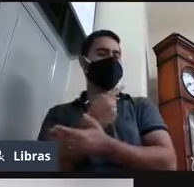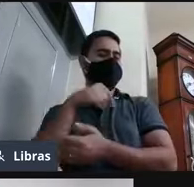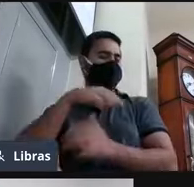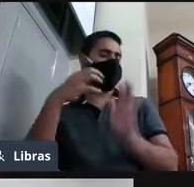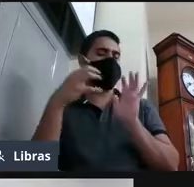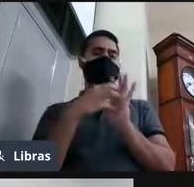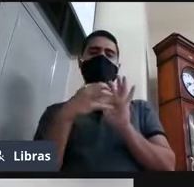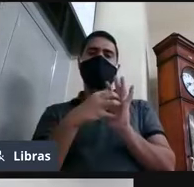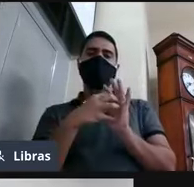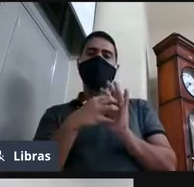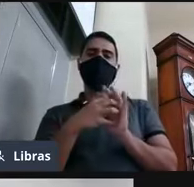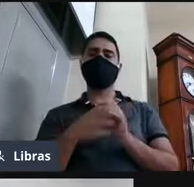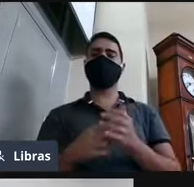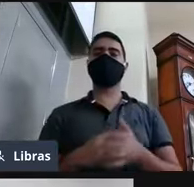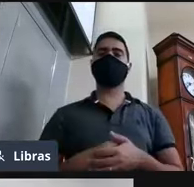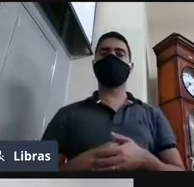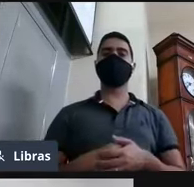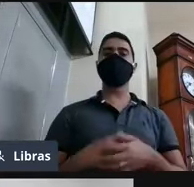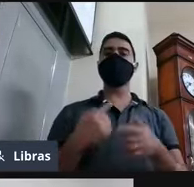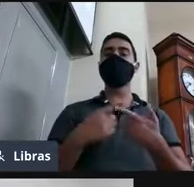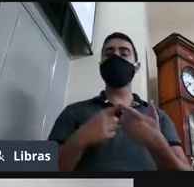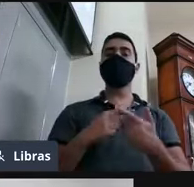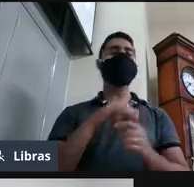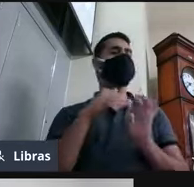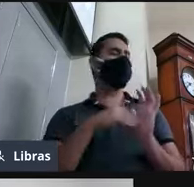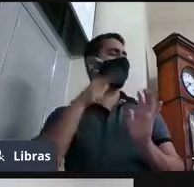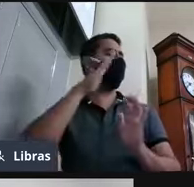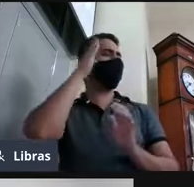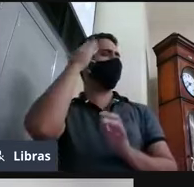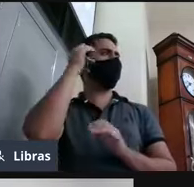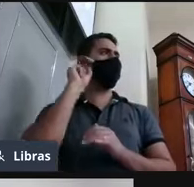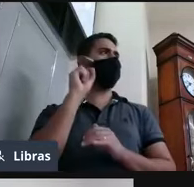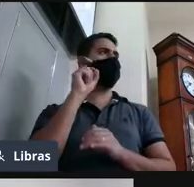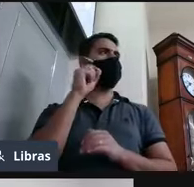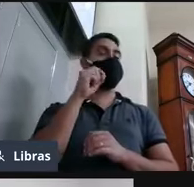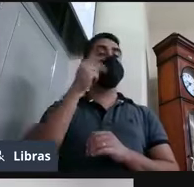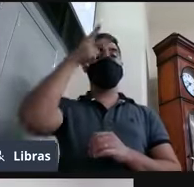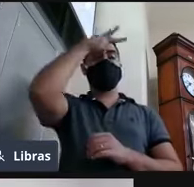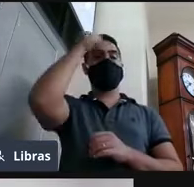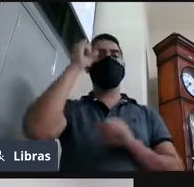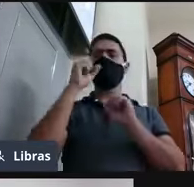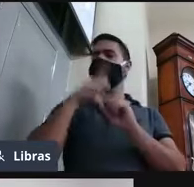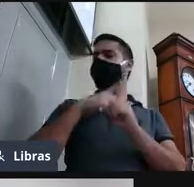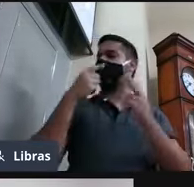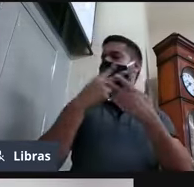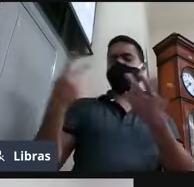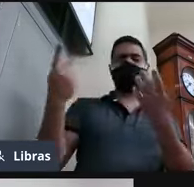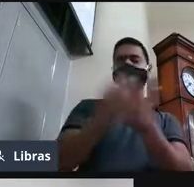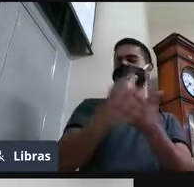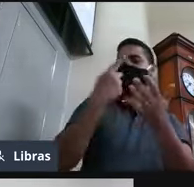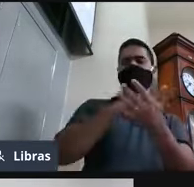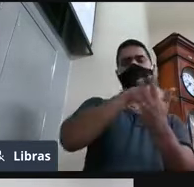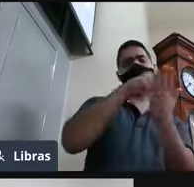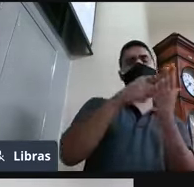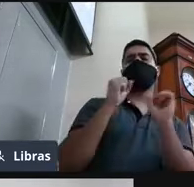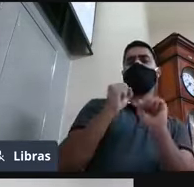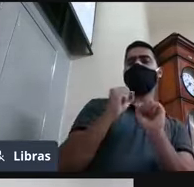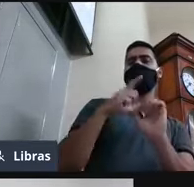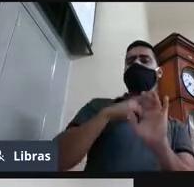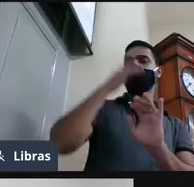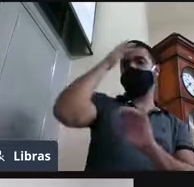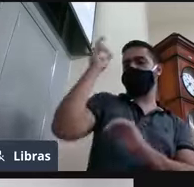uma insanidade dessa. Porque todos sabem que o Fernandinho pode ter defeito, como nós todos temos, mas é um